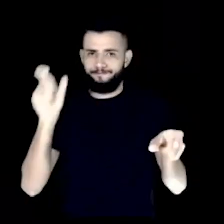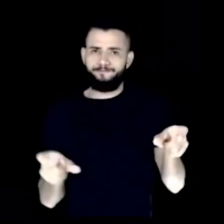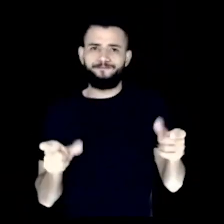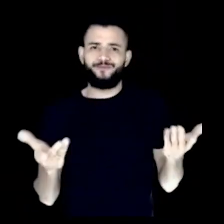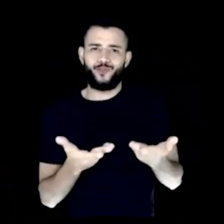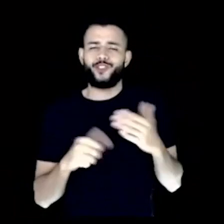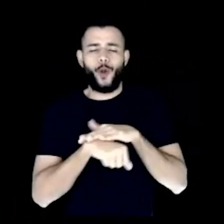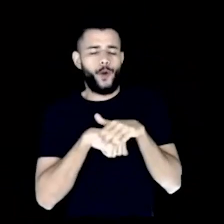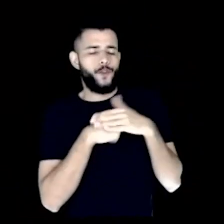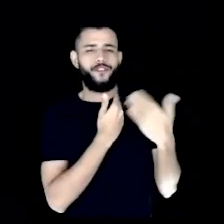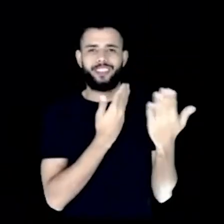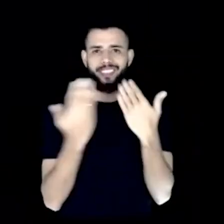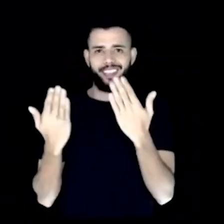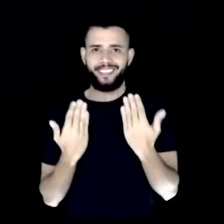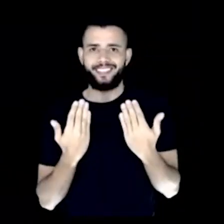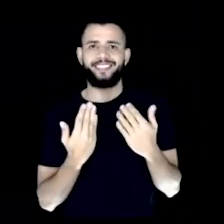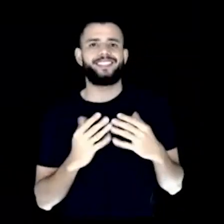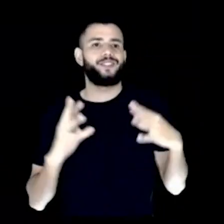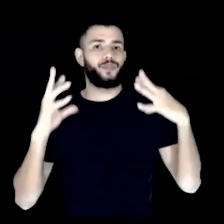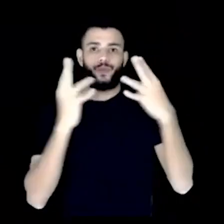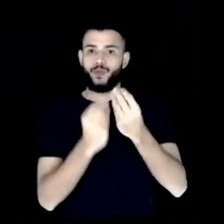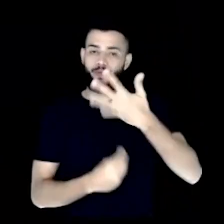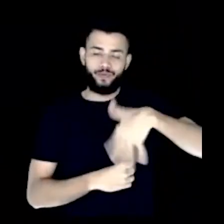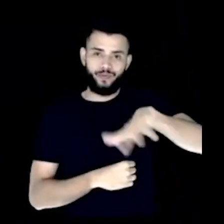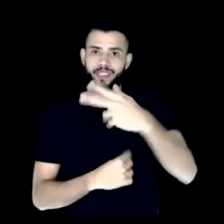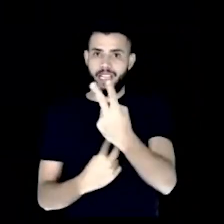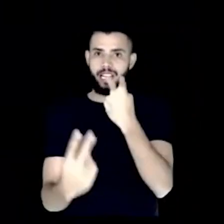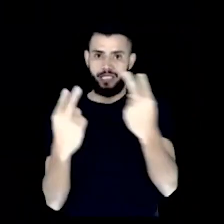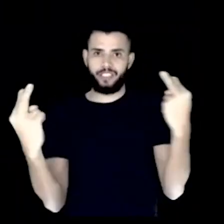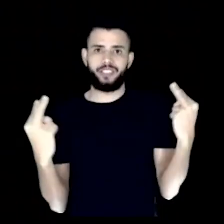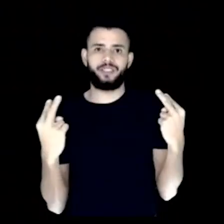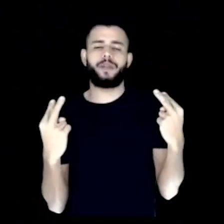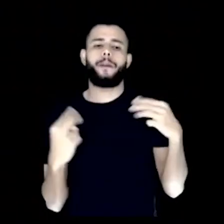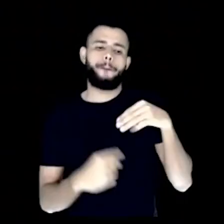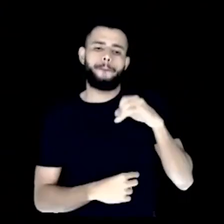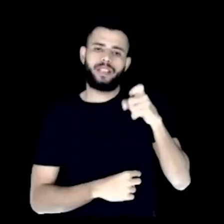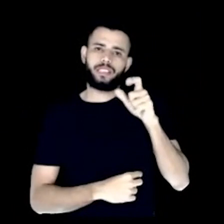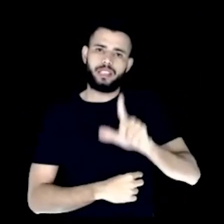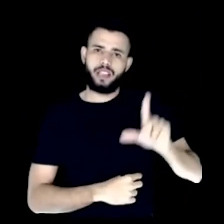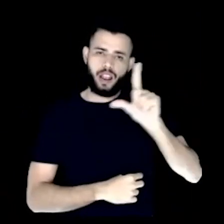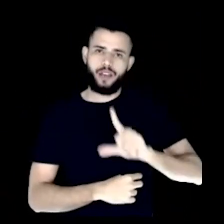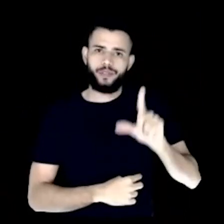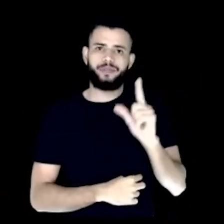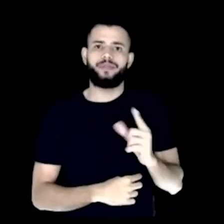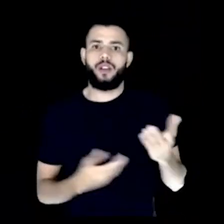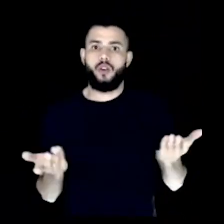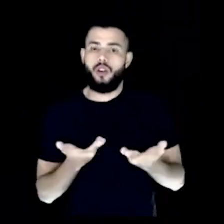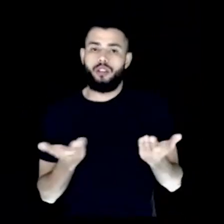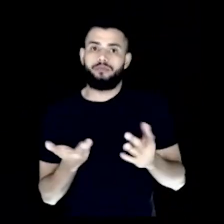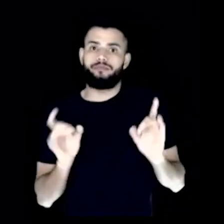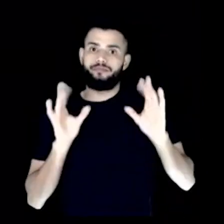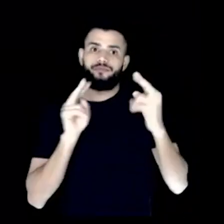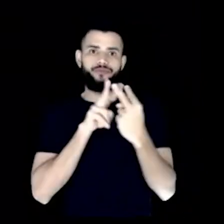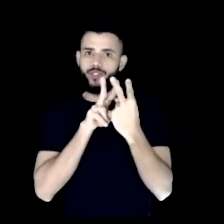a presença de vocês dois para bater esse papo aqui com todo mundo que está assistindo o Mix Literário,